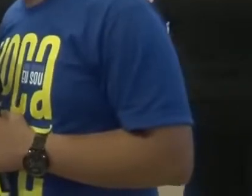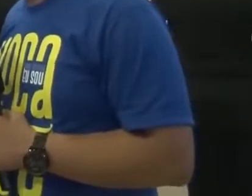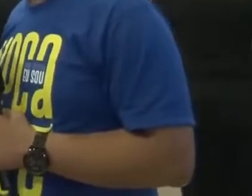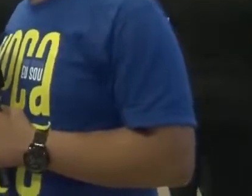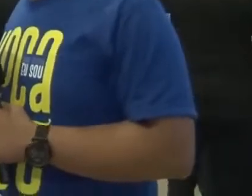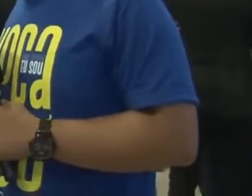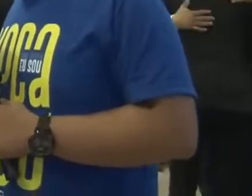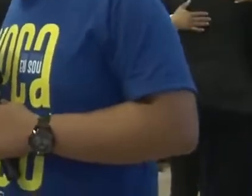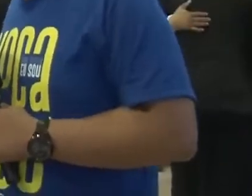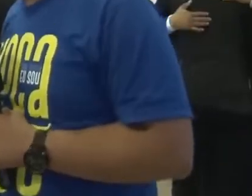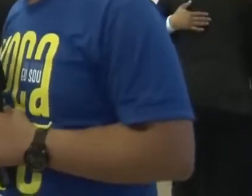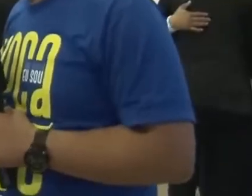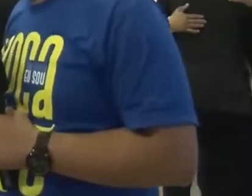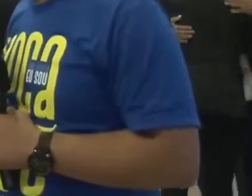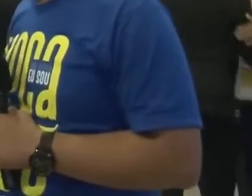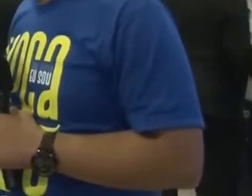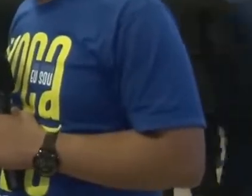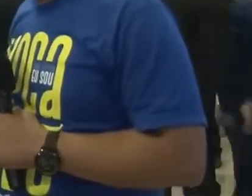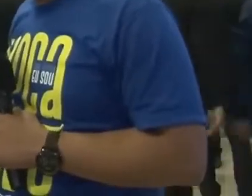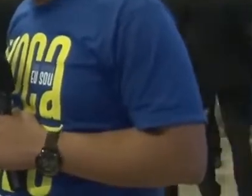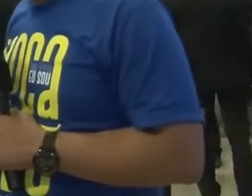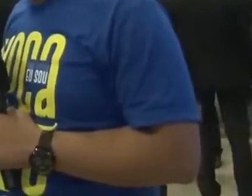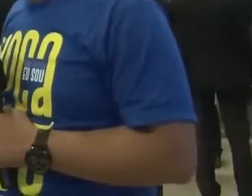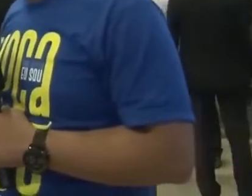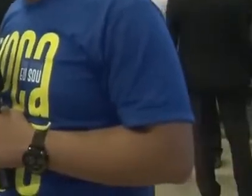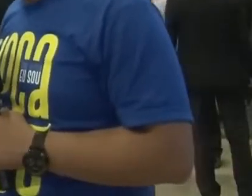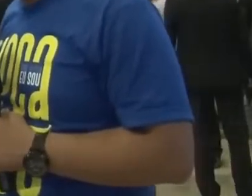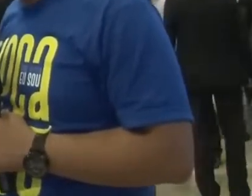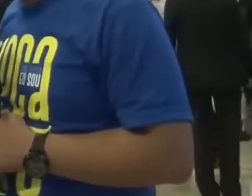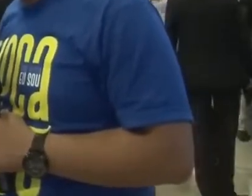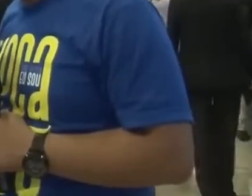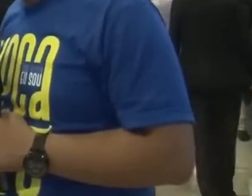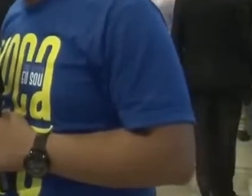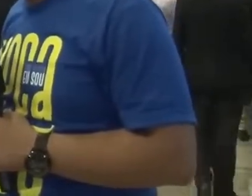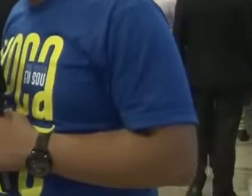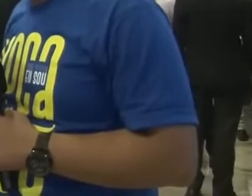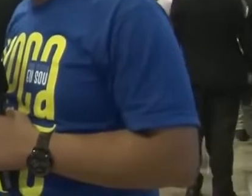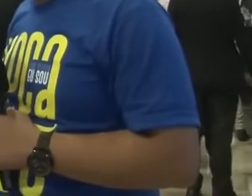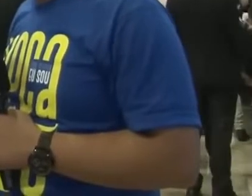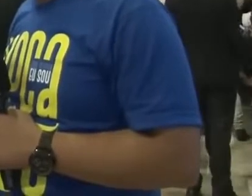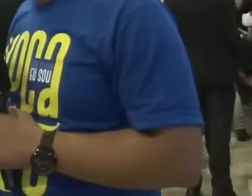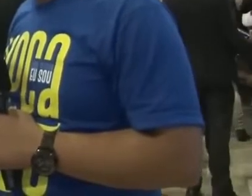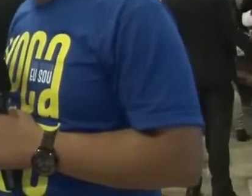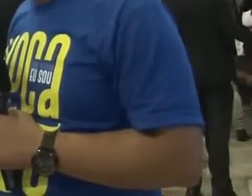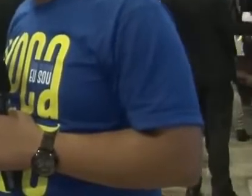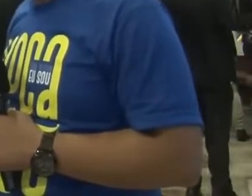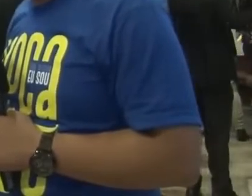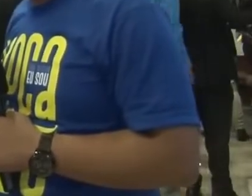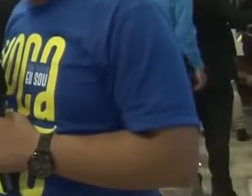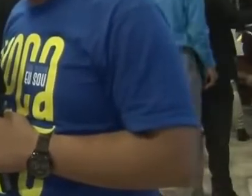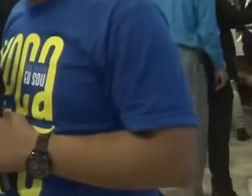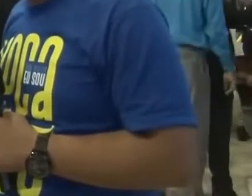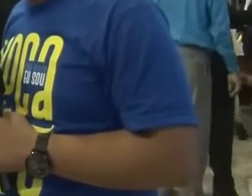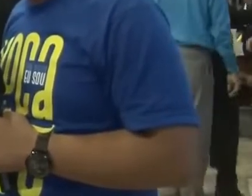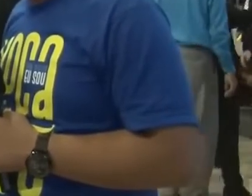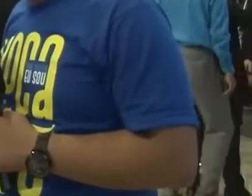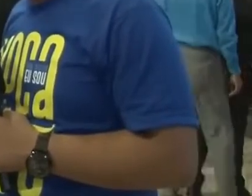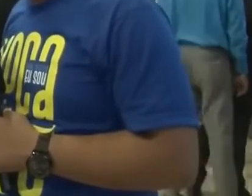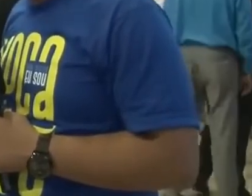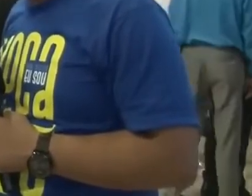nós vem nesse sentido. Falando sobre vocação, o pastor Jerival Beto falou sobre vocação, o pastor Eliseu falou sobre vocação. E hoje o